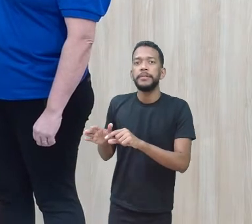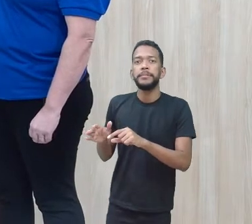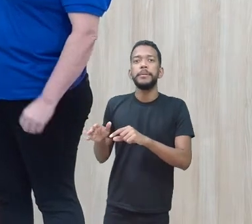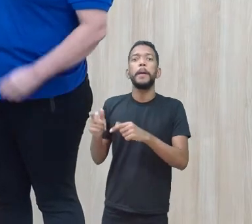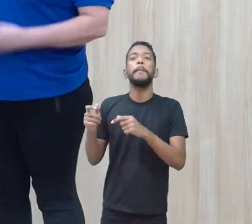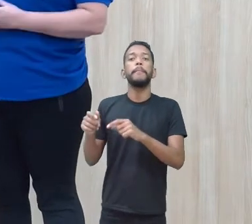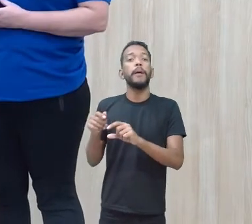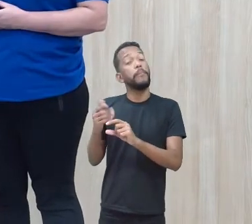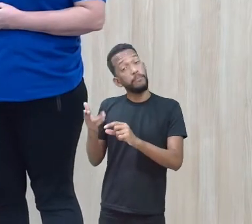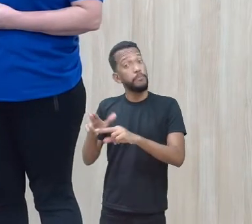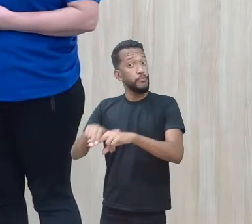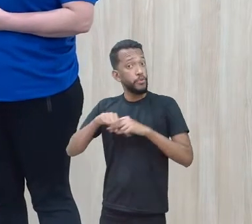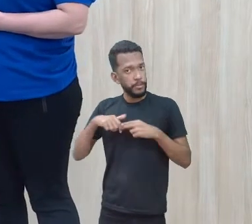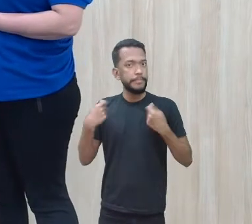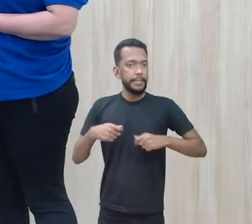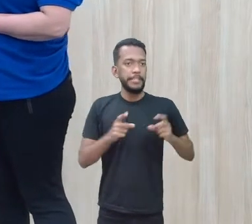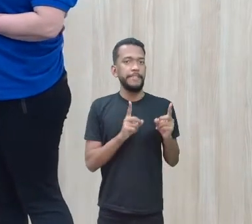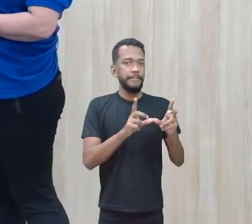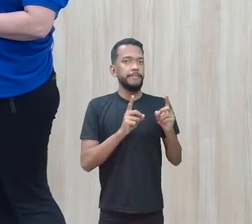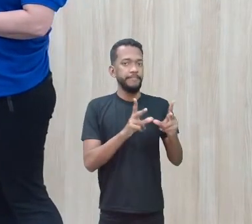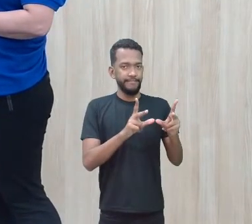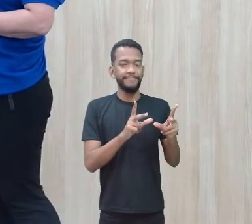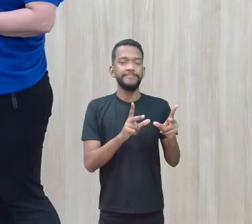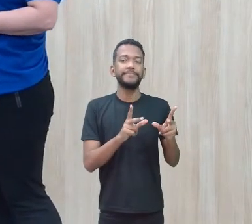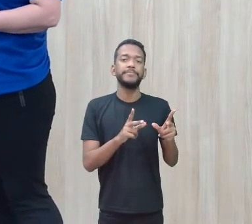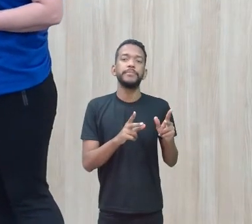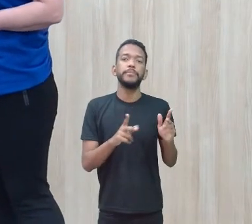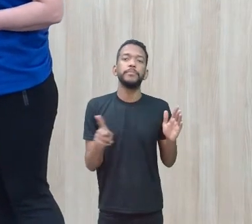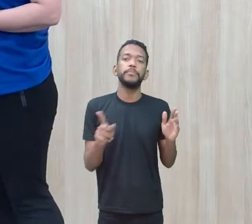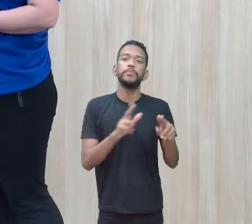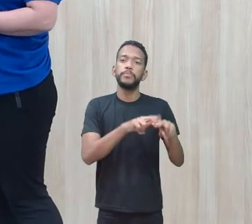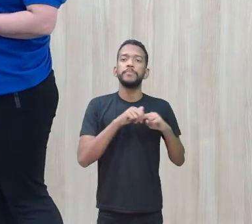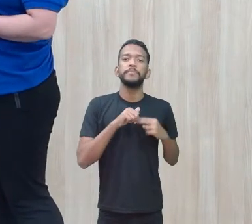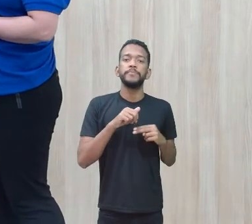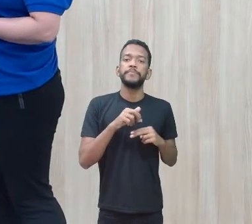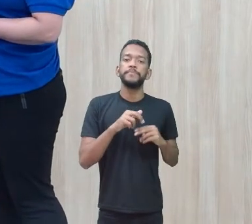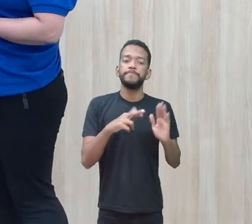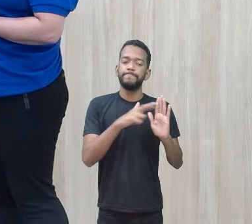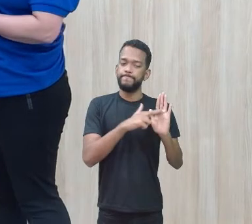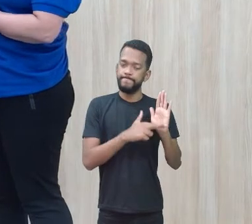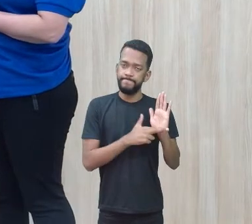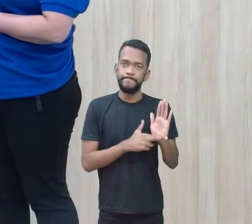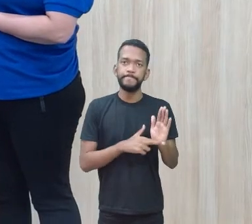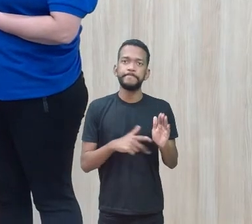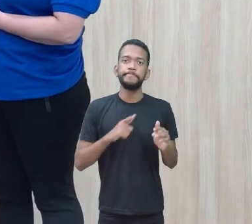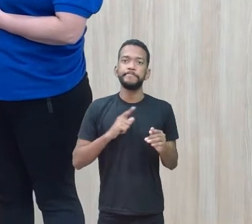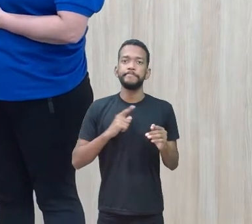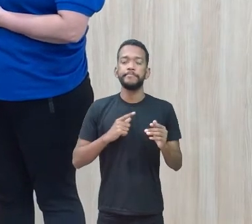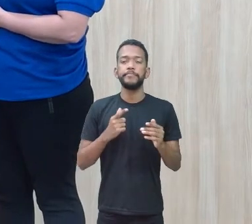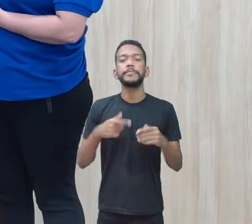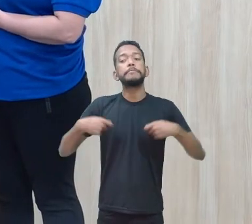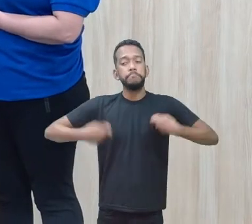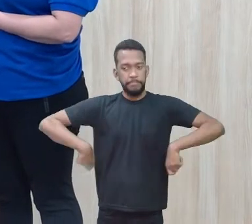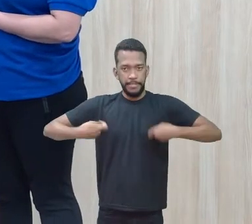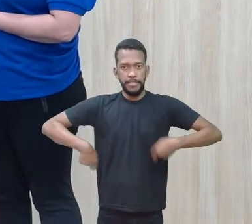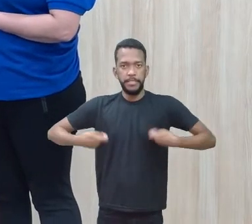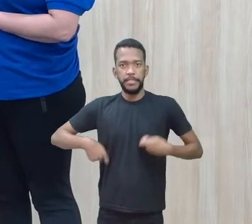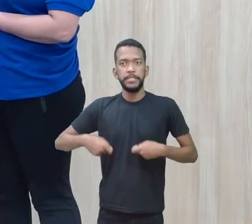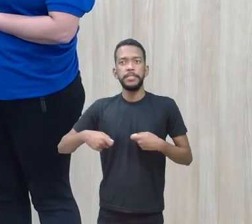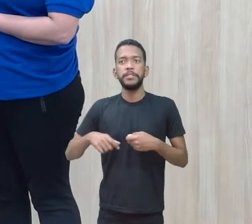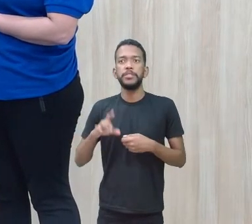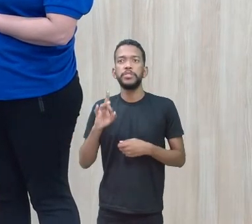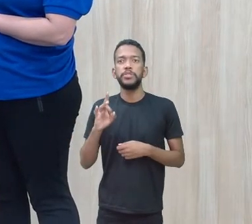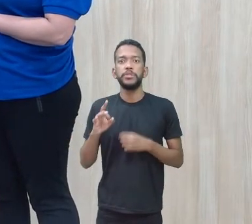com receita. E aí nesta oração nós temos o quê? Uma condição ali, ó. Somente,